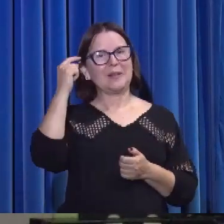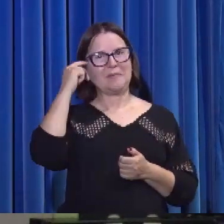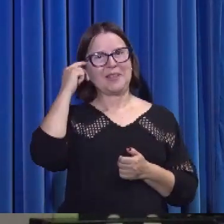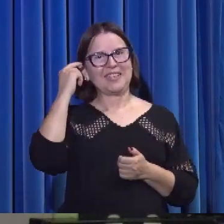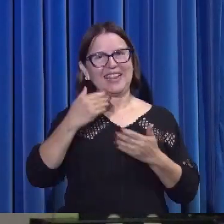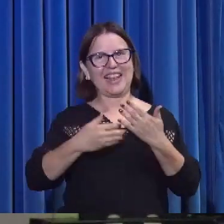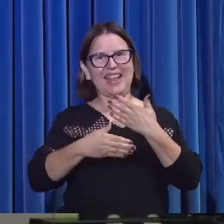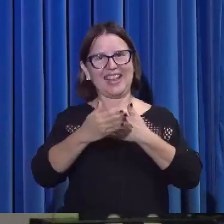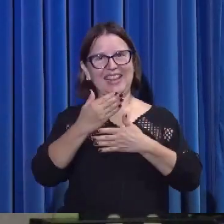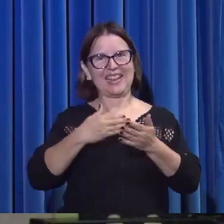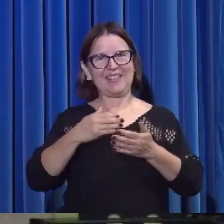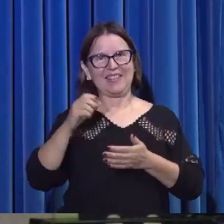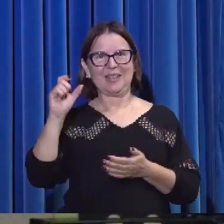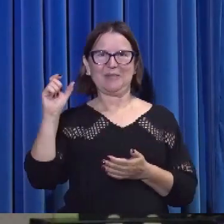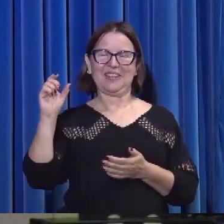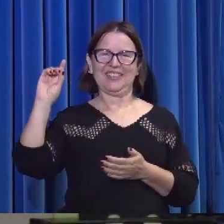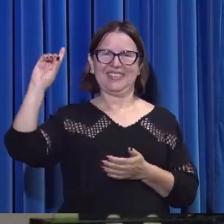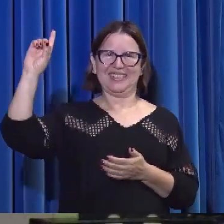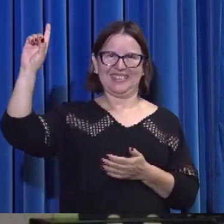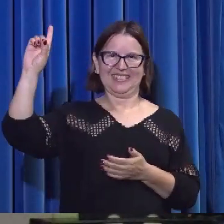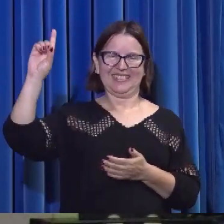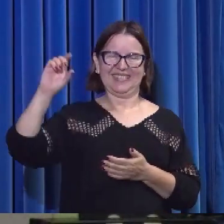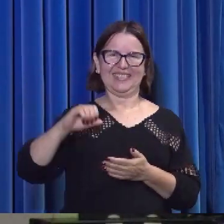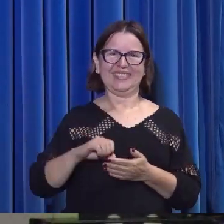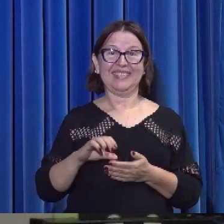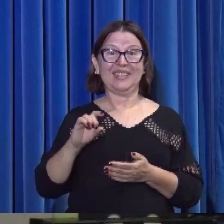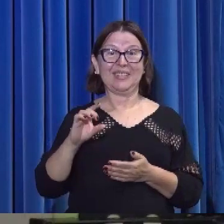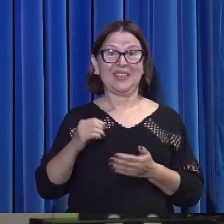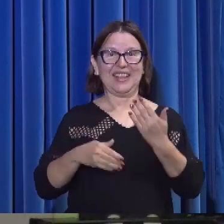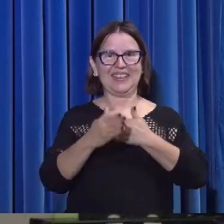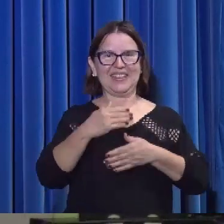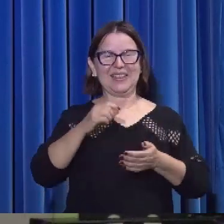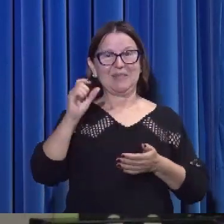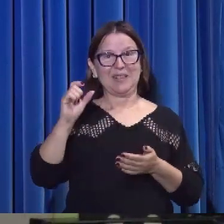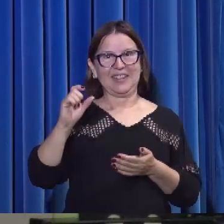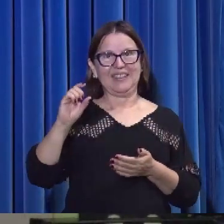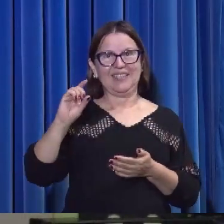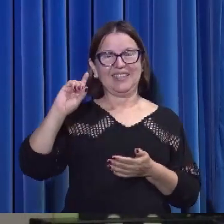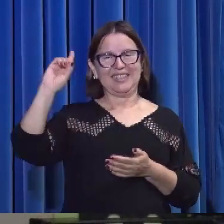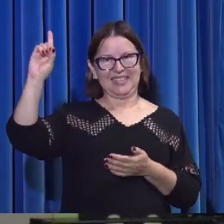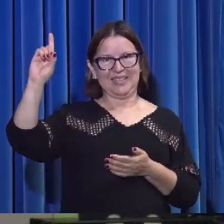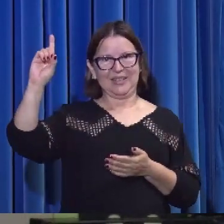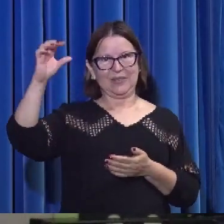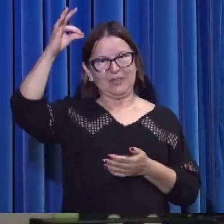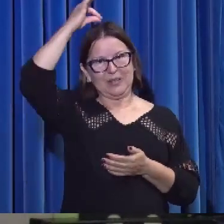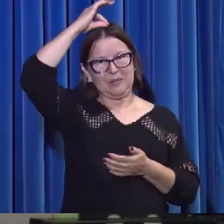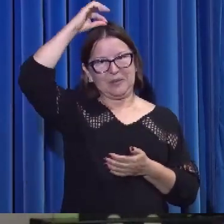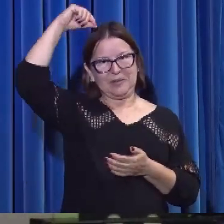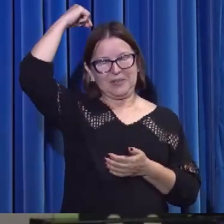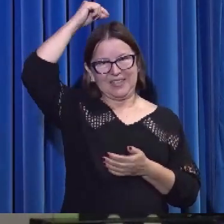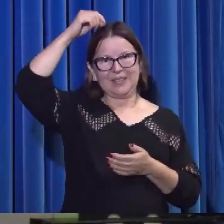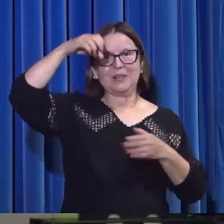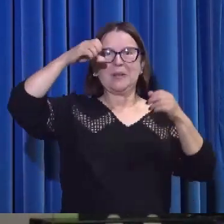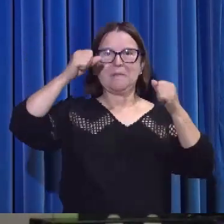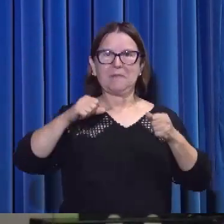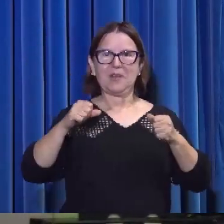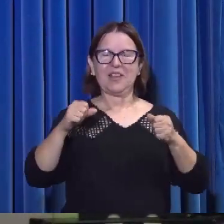Somente por meio da palavra que o Espírito Santo pode renovar a sua mente. Eu estou falando aqui para cristão.